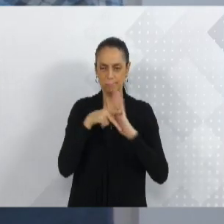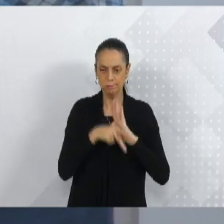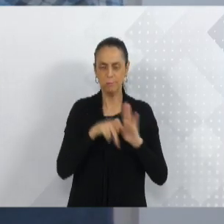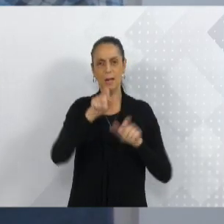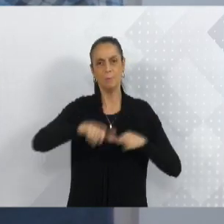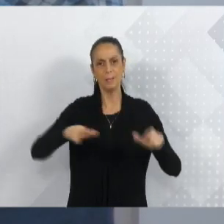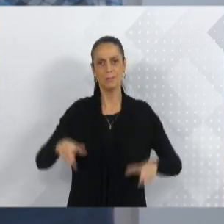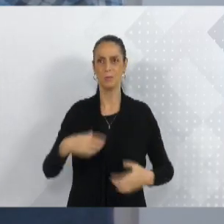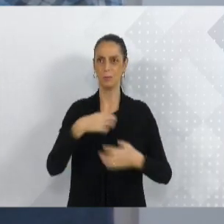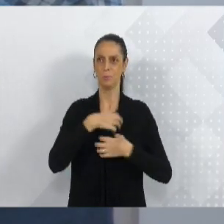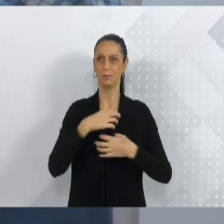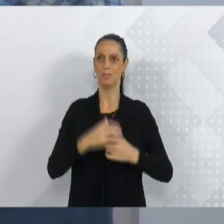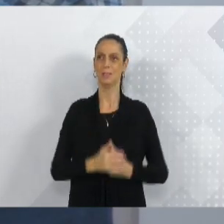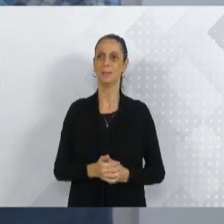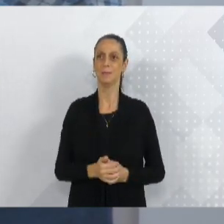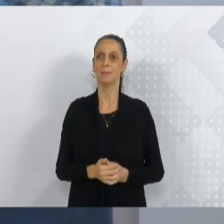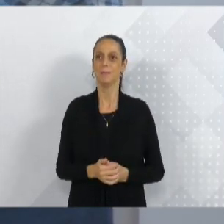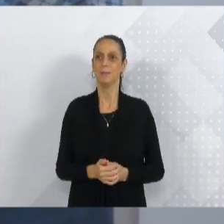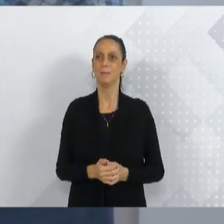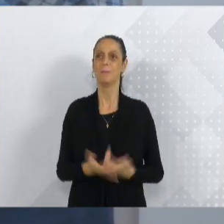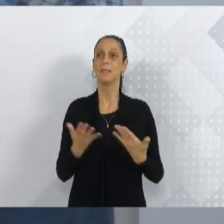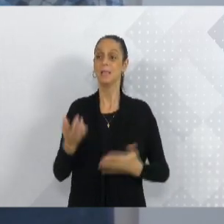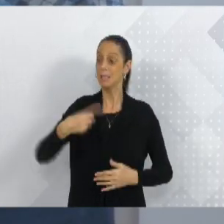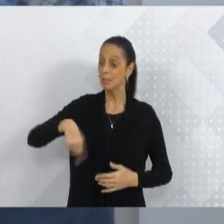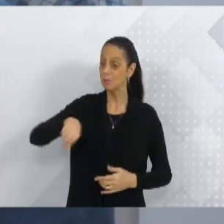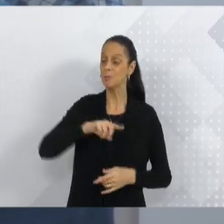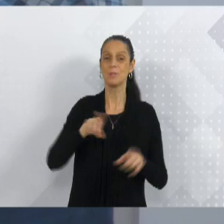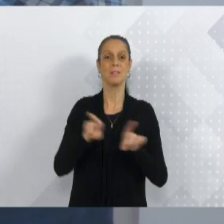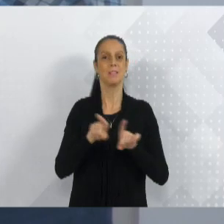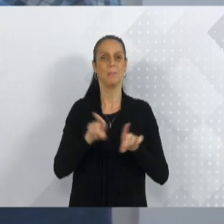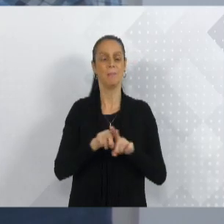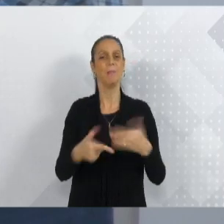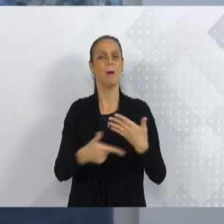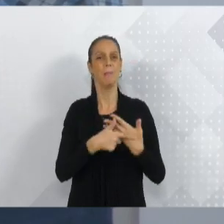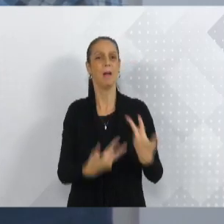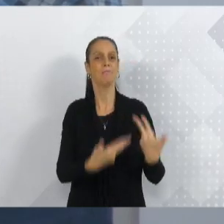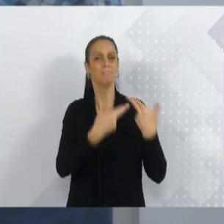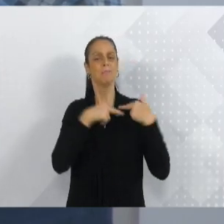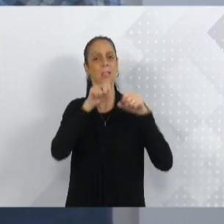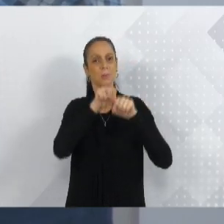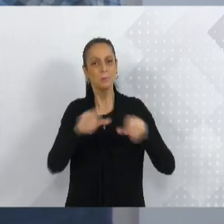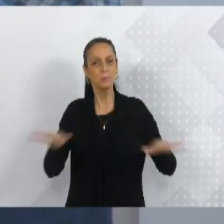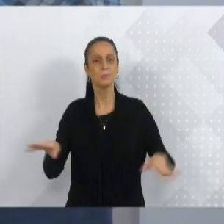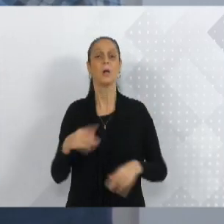tá? E eu queria que vocês fizessem o papel de multiplicadores desse serviço, porque